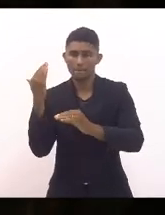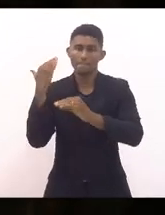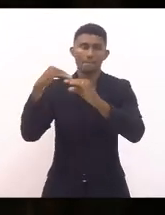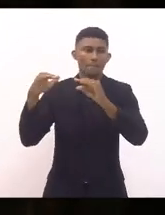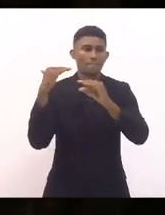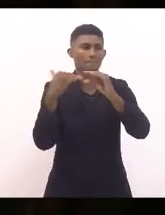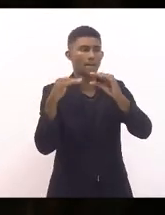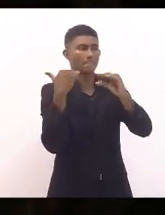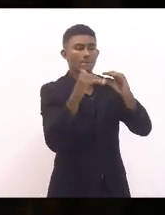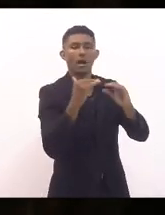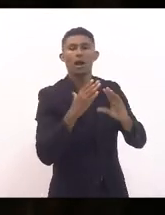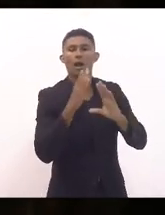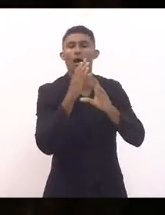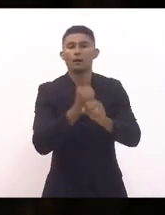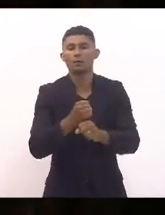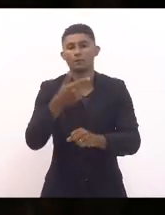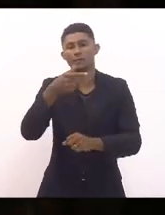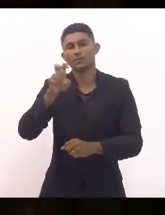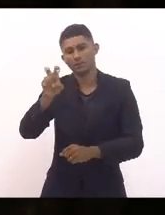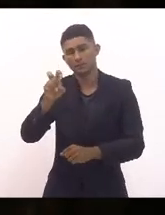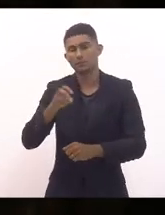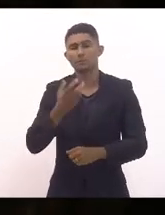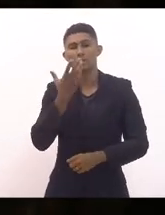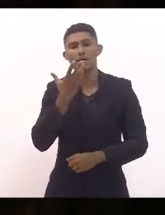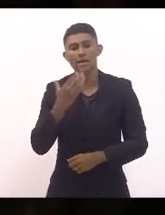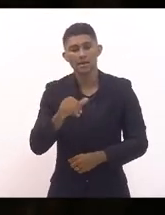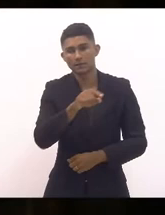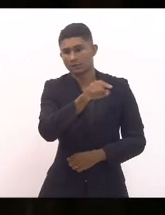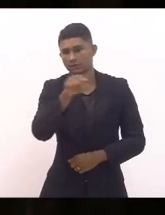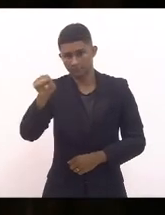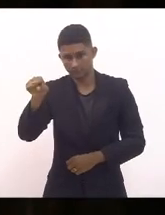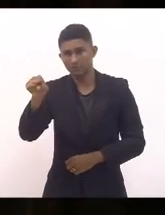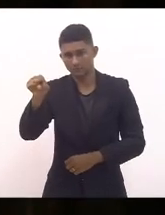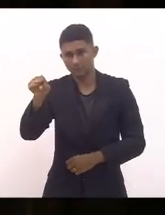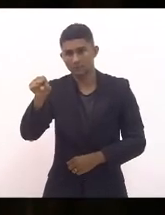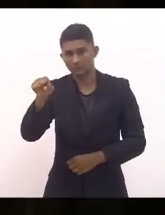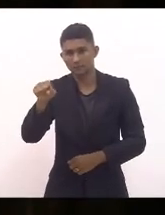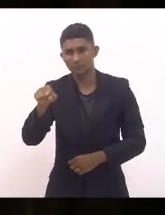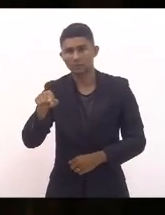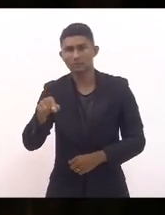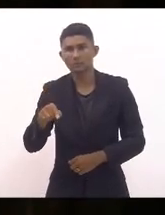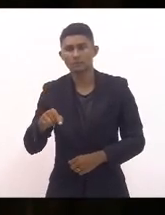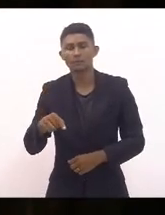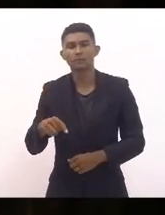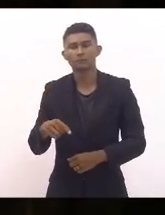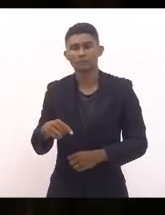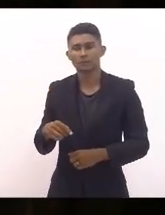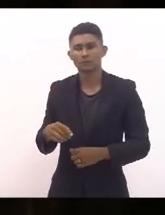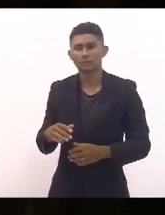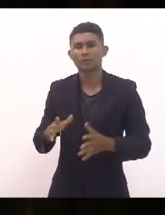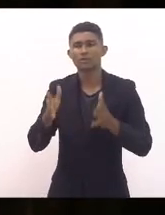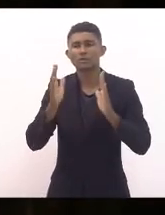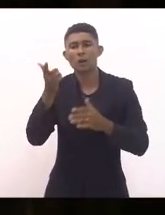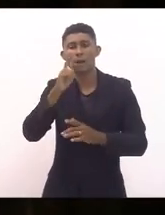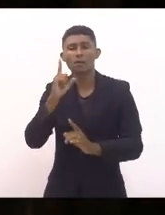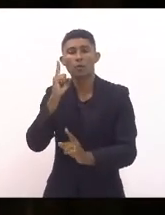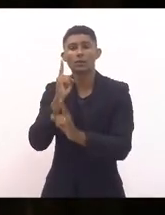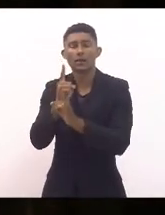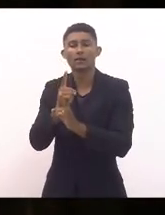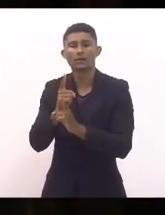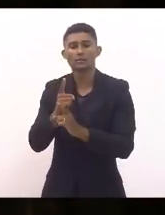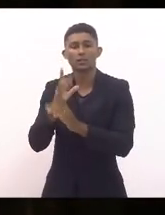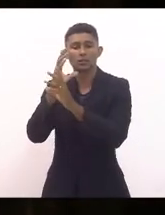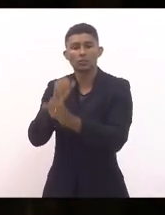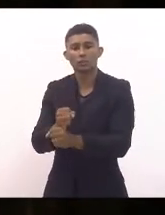Alerta PRI. 25 crianças que se encontram utilizando essa ferramenta e já foram encontradas 13.